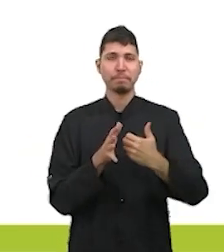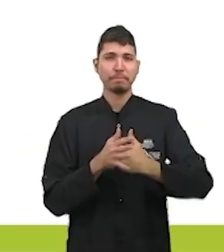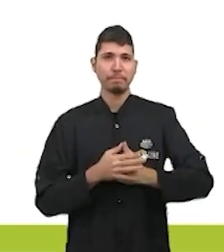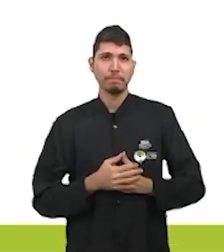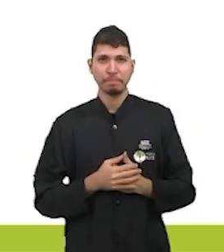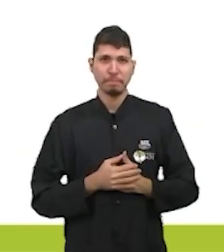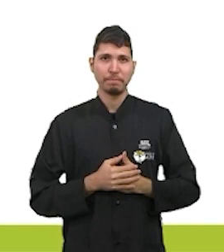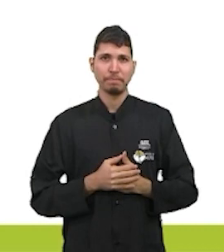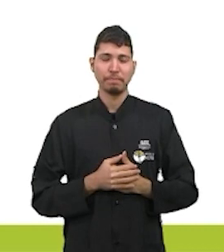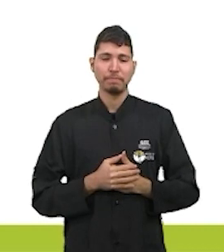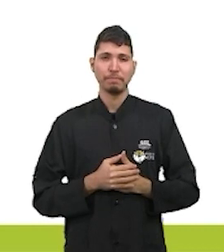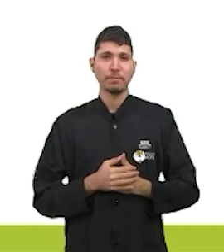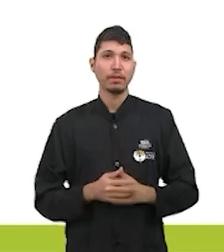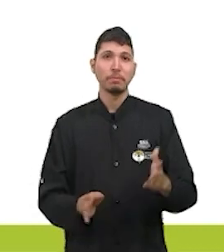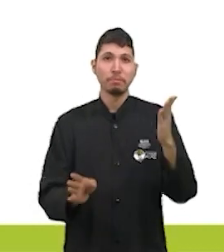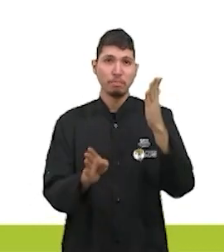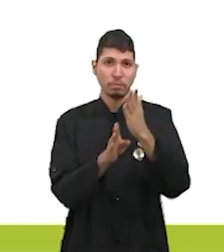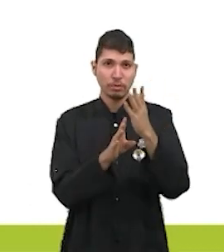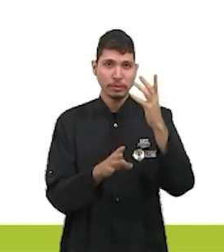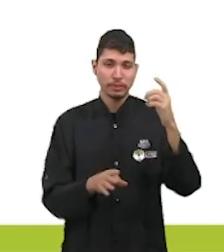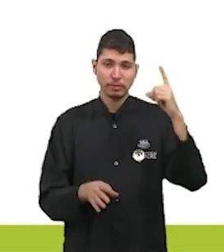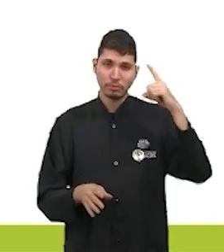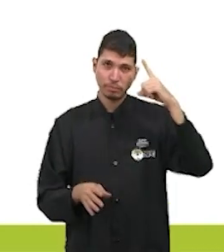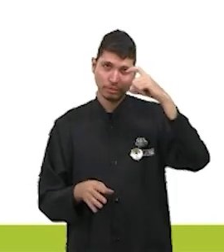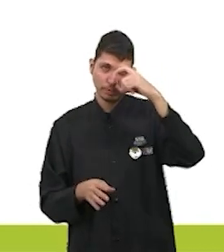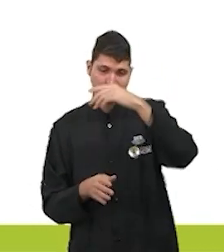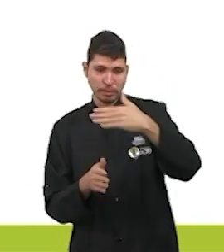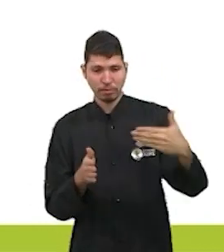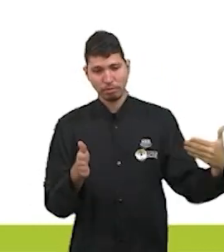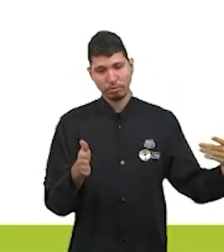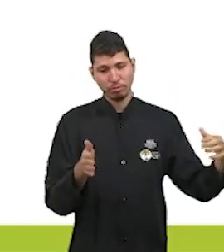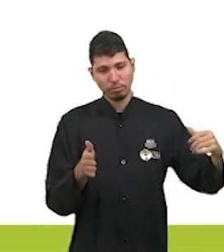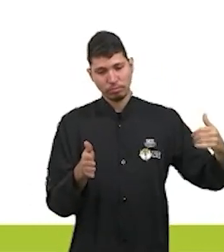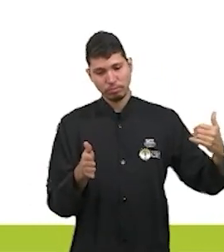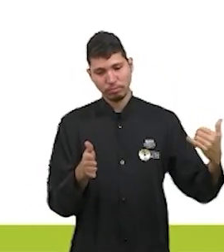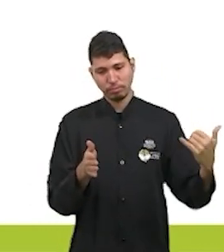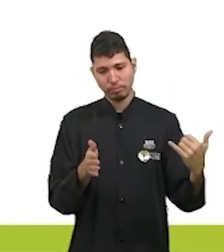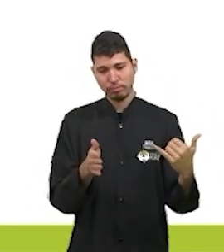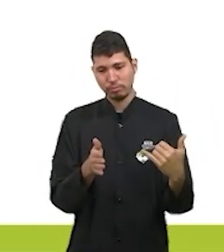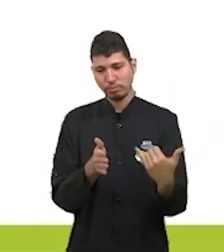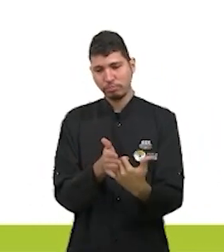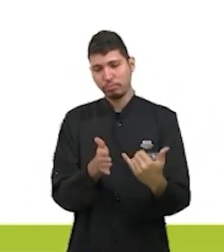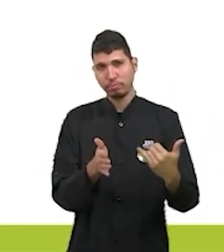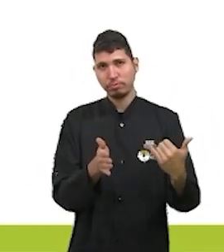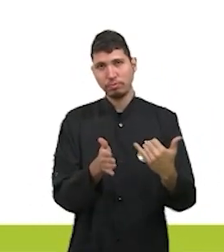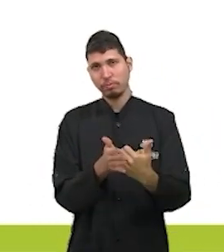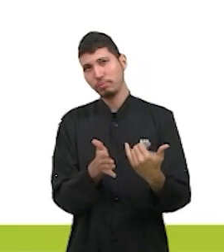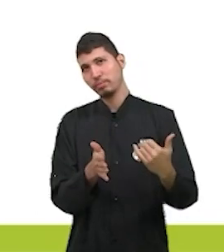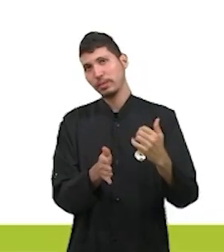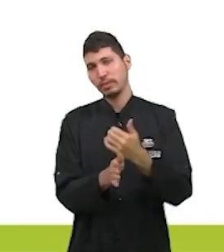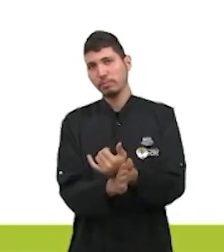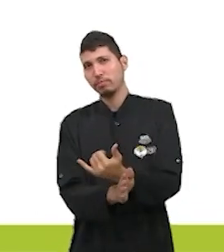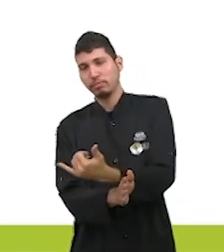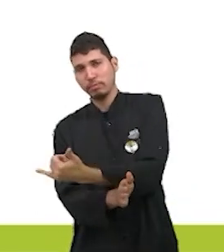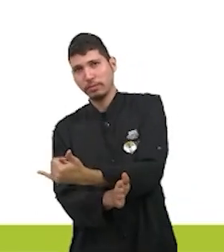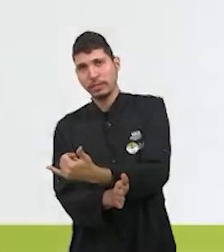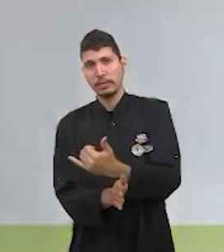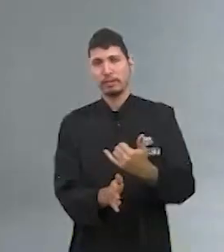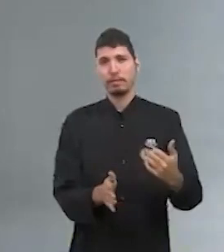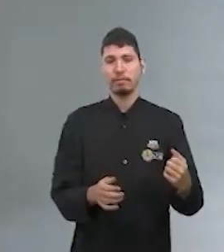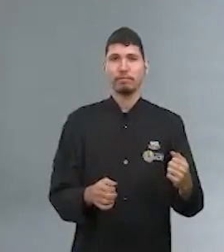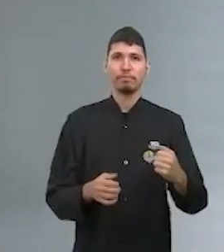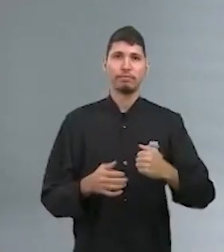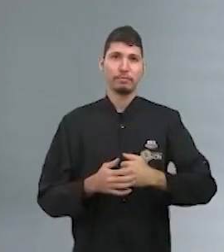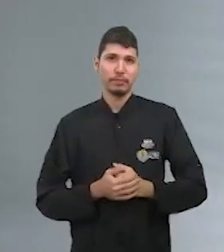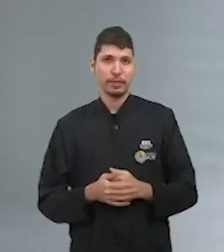com essa dificuldade da corrente, né, passando, ele vai transformar essa energia elétrica em térmica, e esses foram os